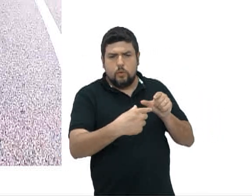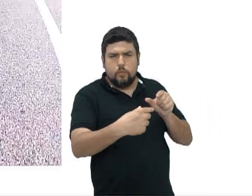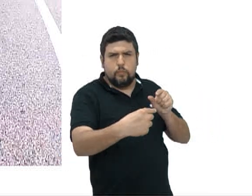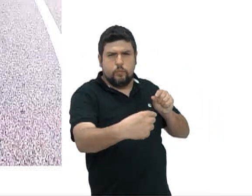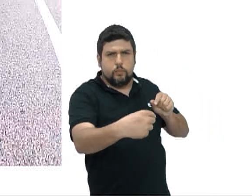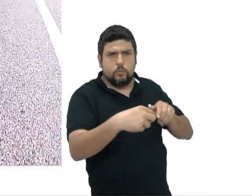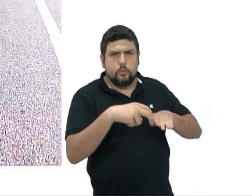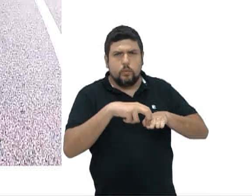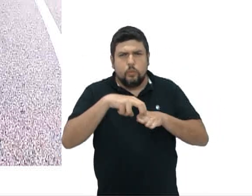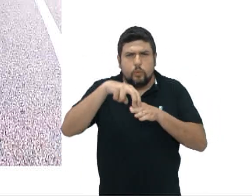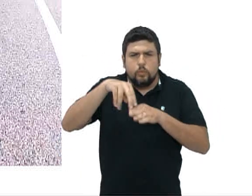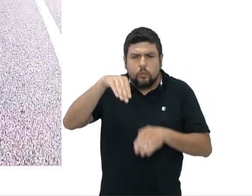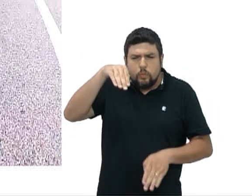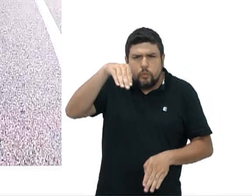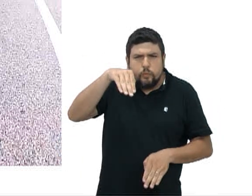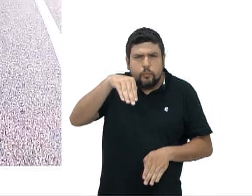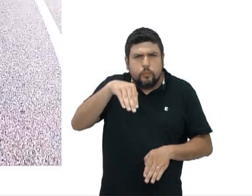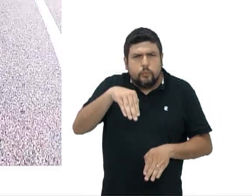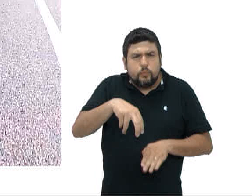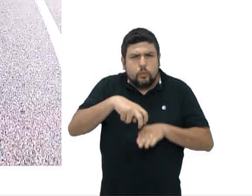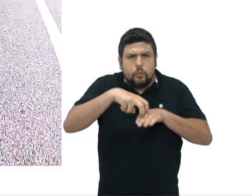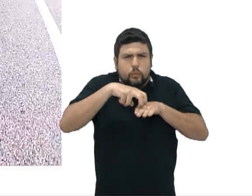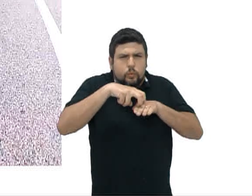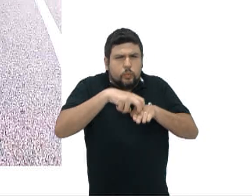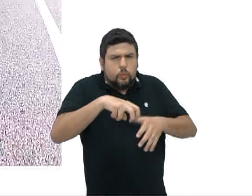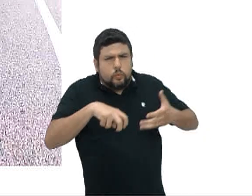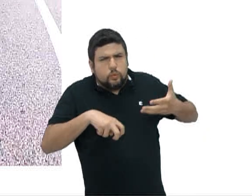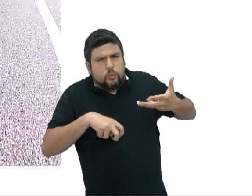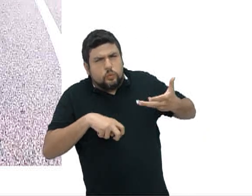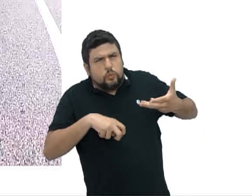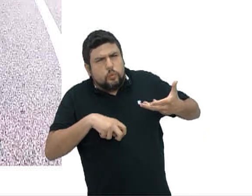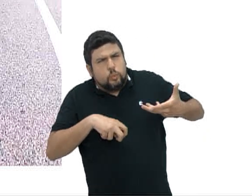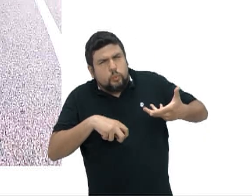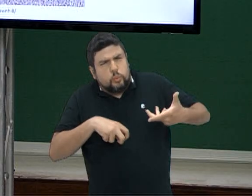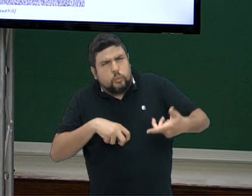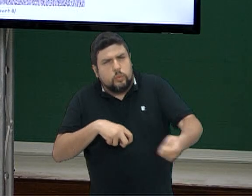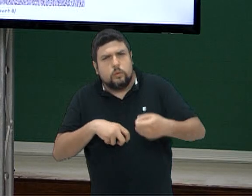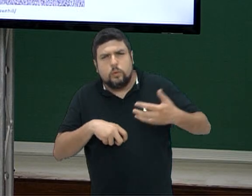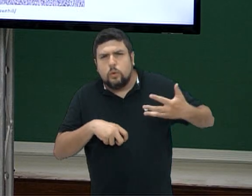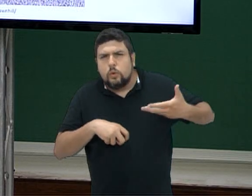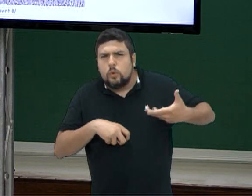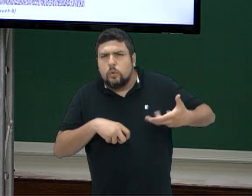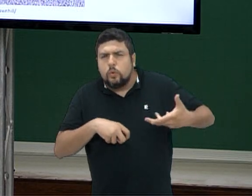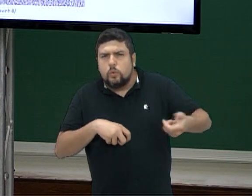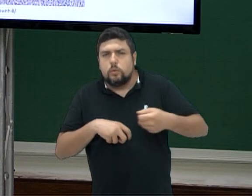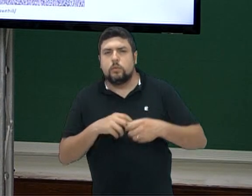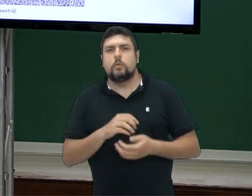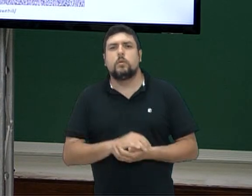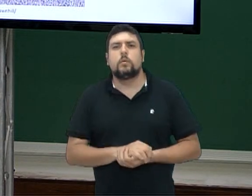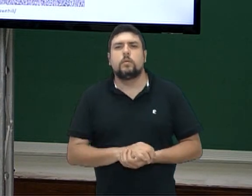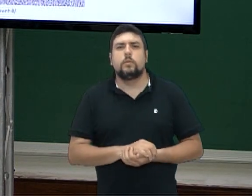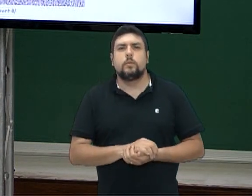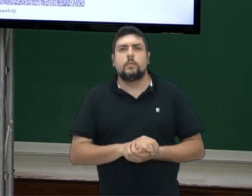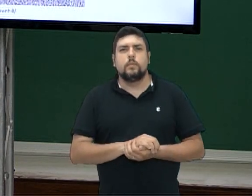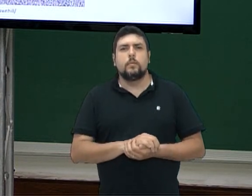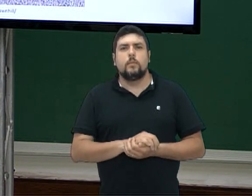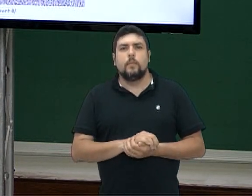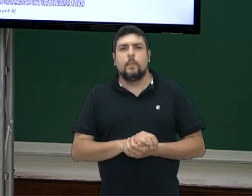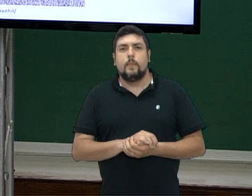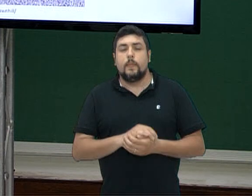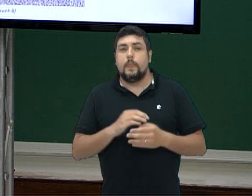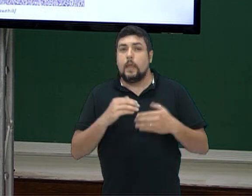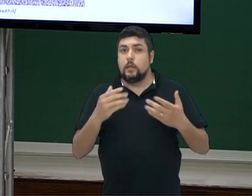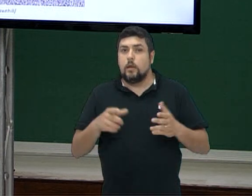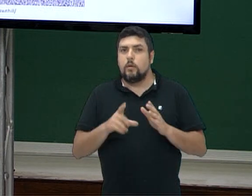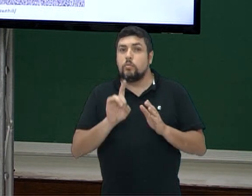em ladeiras, né, com a maior velocidade possível. Então, os atletas acabam pegando velocidades incríveis, tanto que ali só aqueles